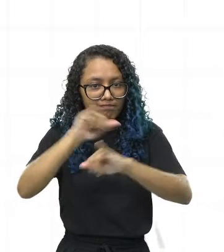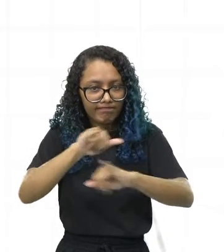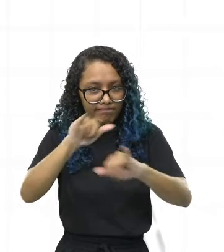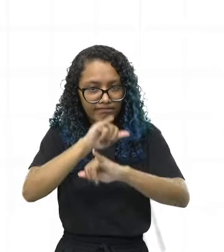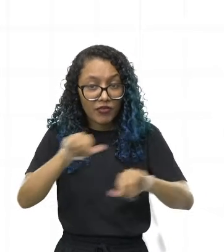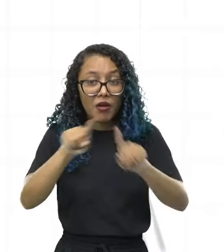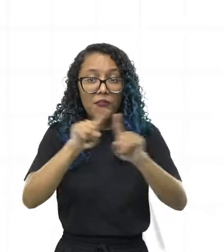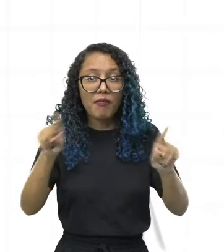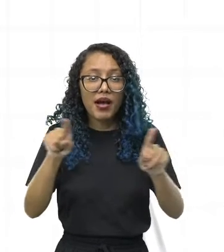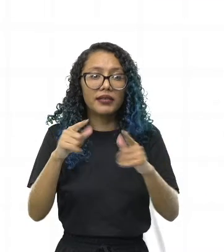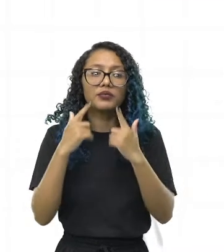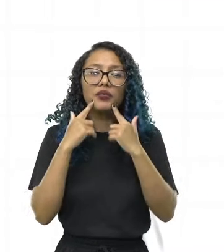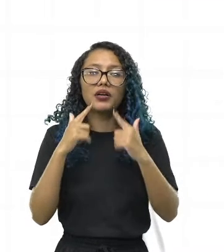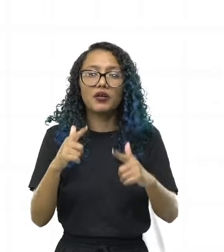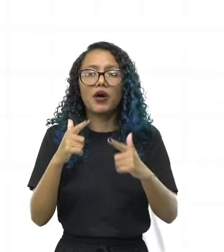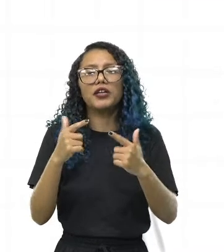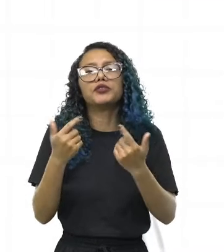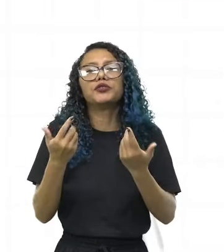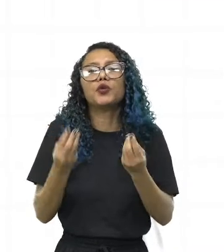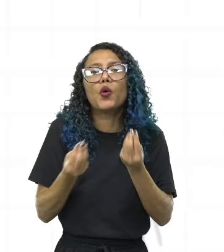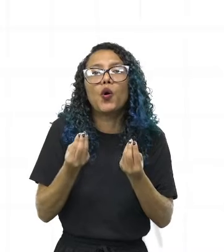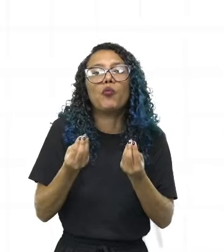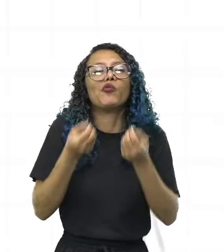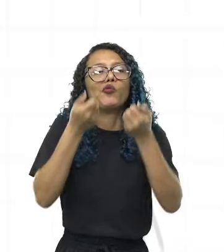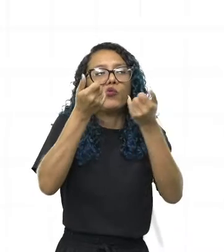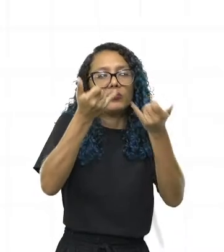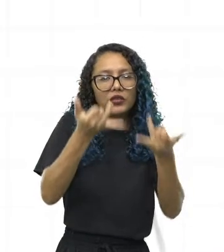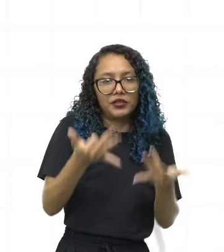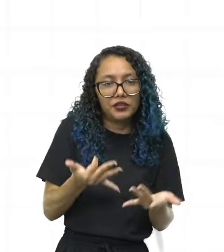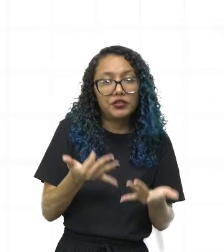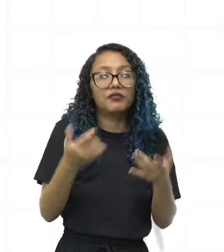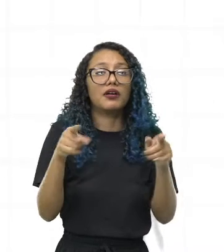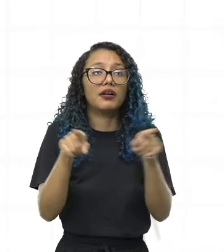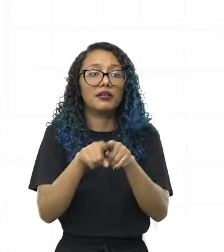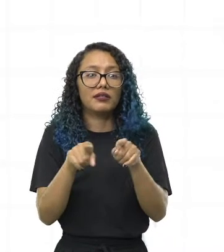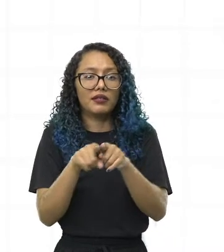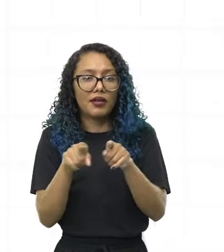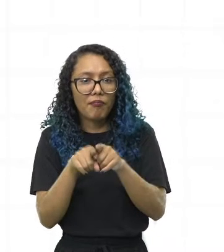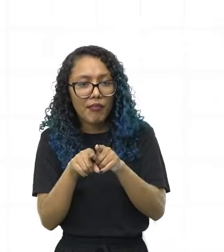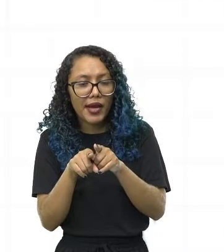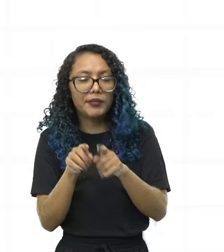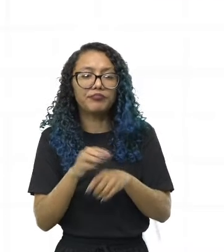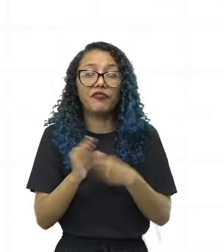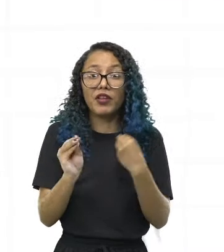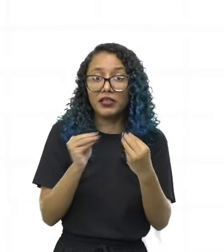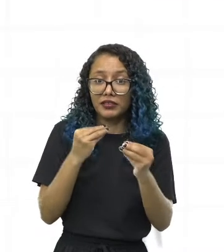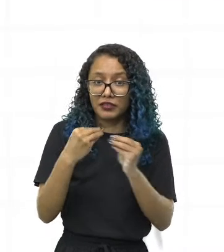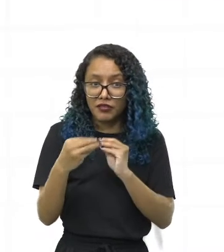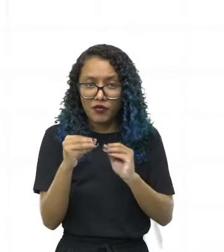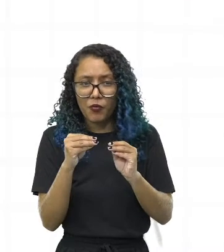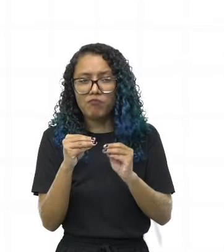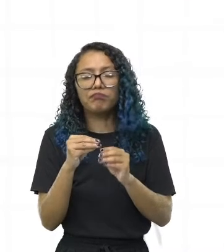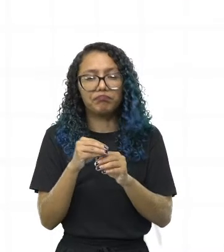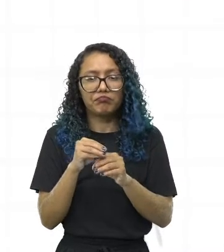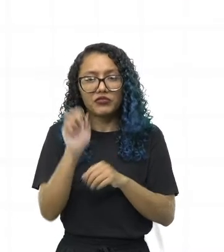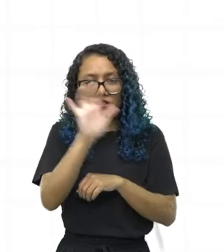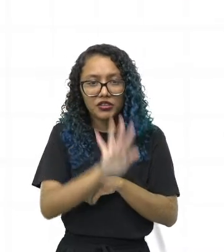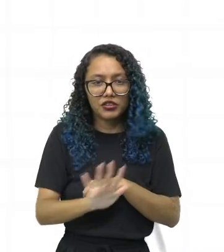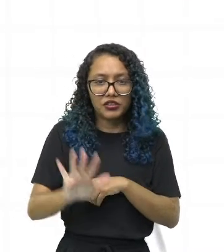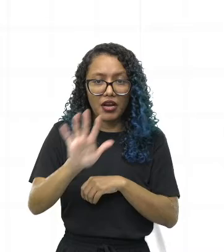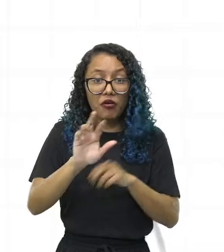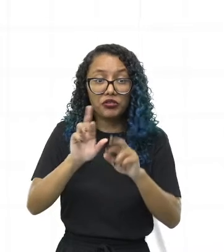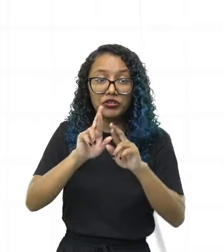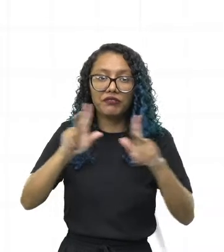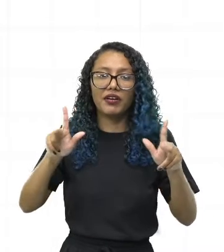linguagem explicativa, didática e, por isso, mais superficial e abrangente,